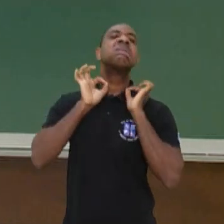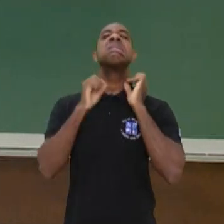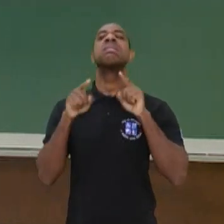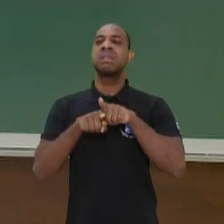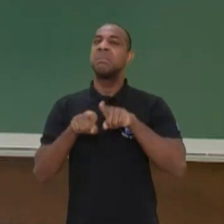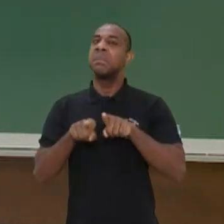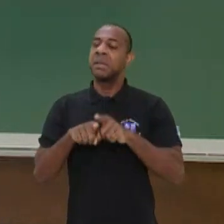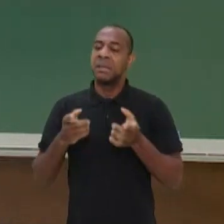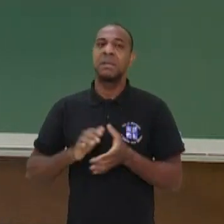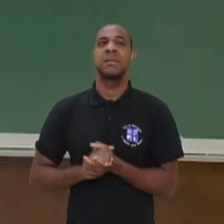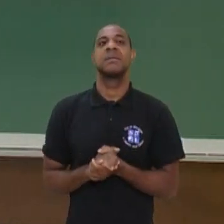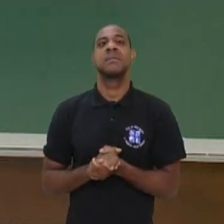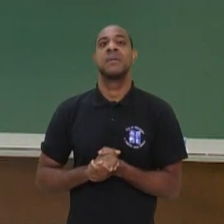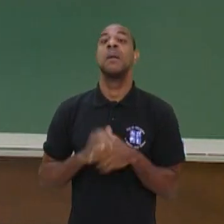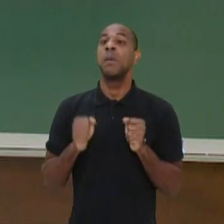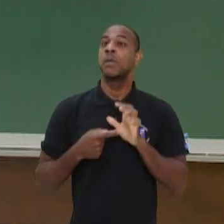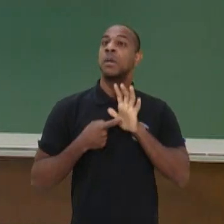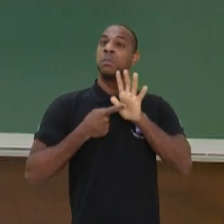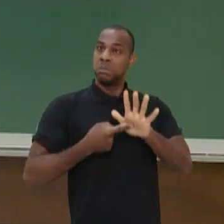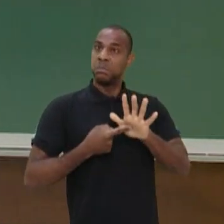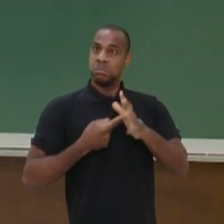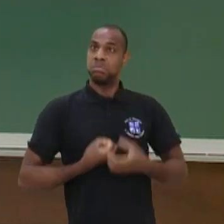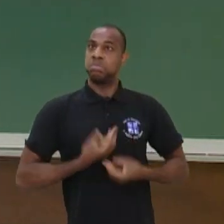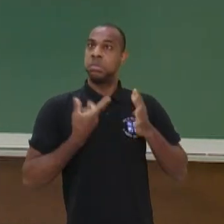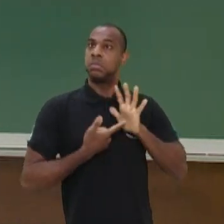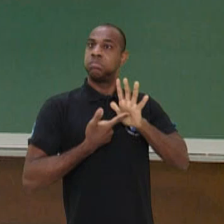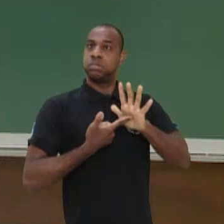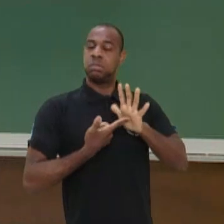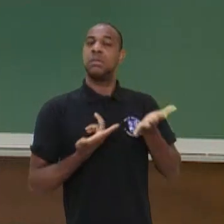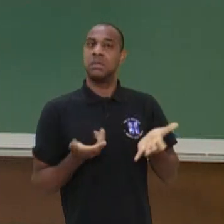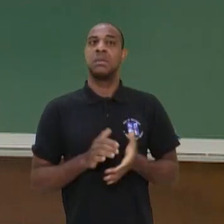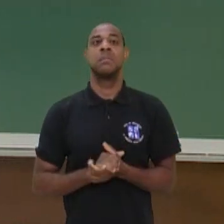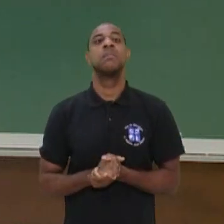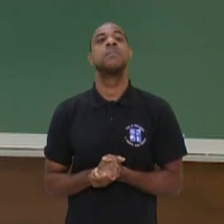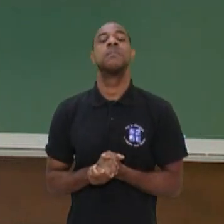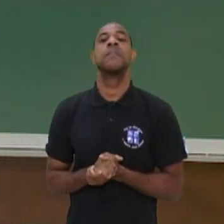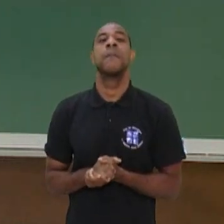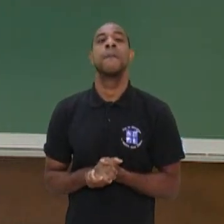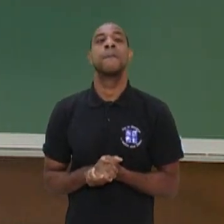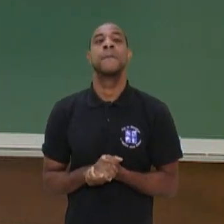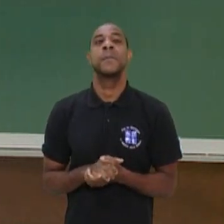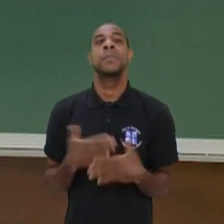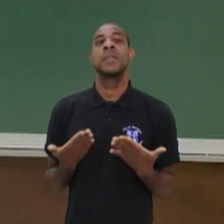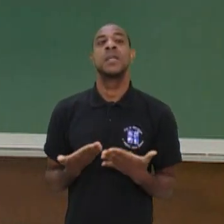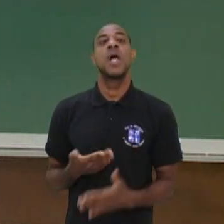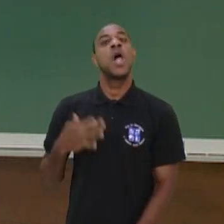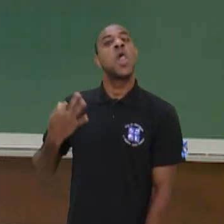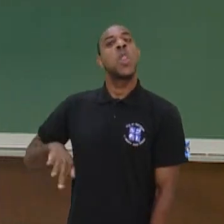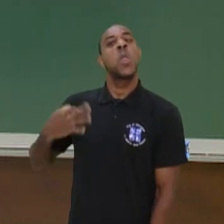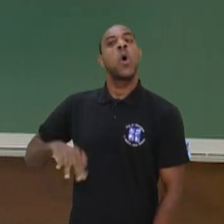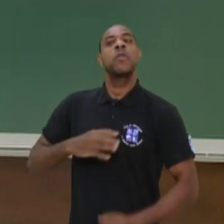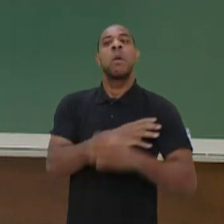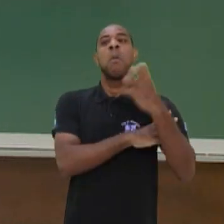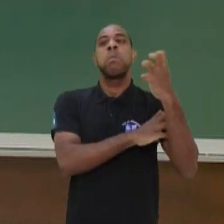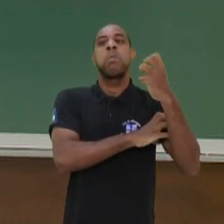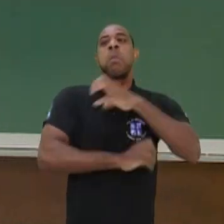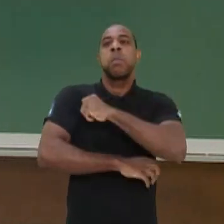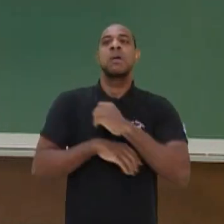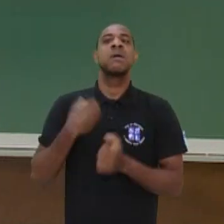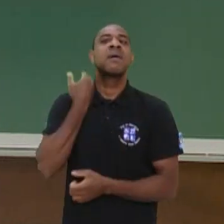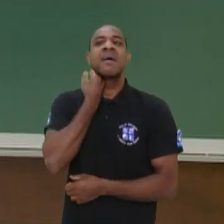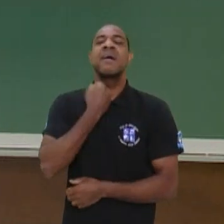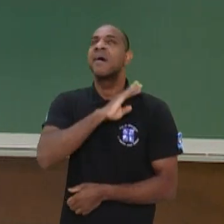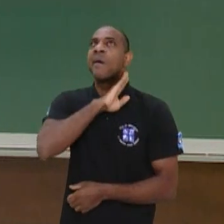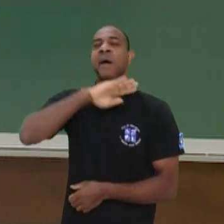anteriores ali, pode se manifestar aqui também, com indicativo de infecção no corpo. dores musculares, febre, dor